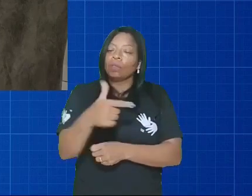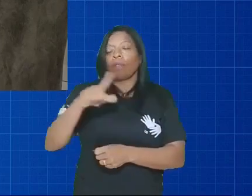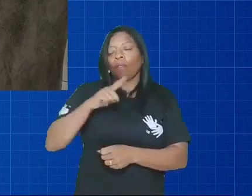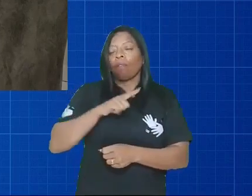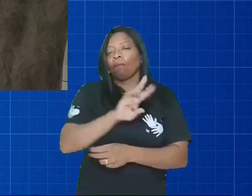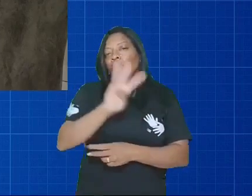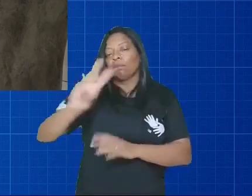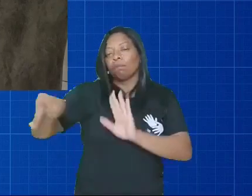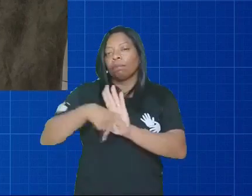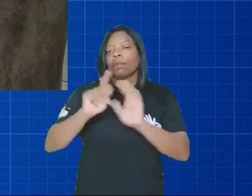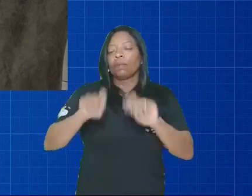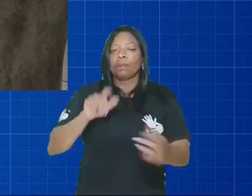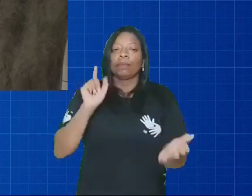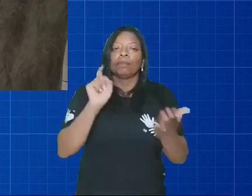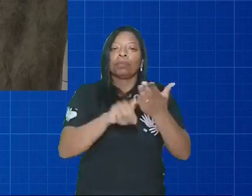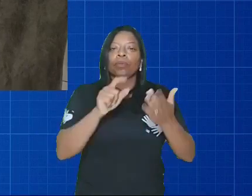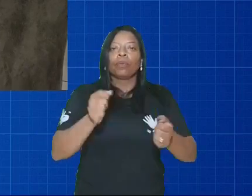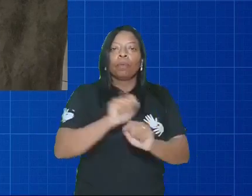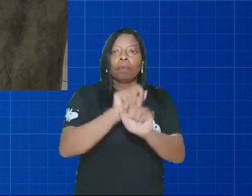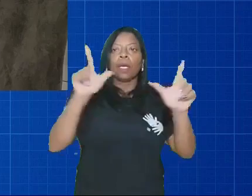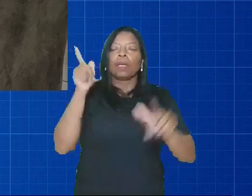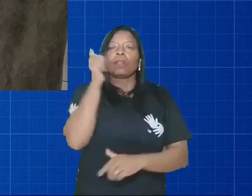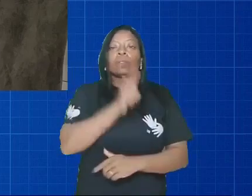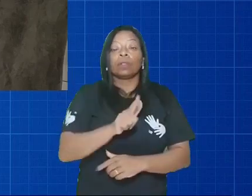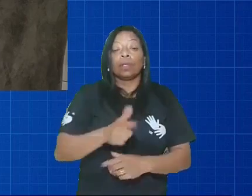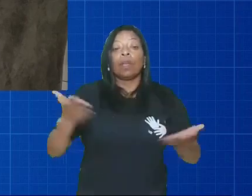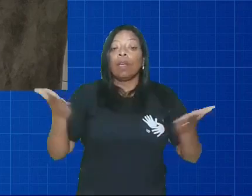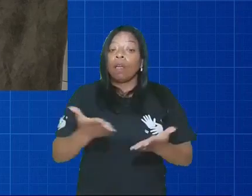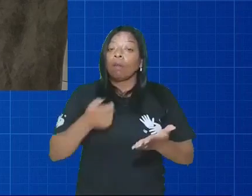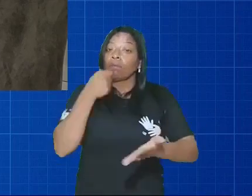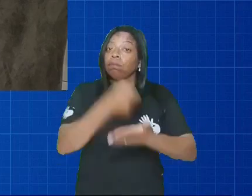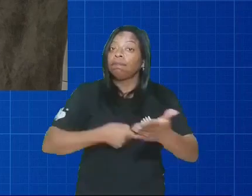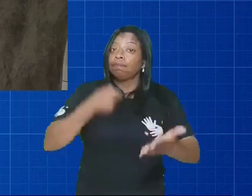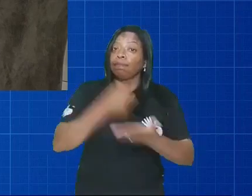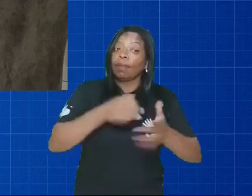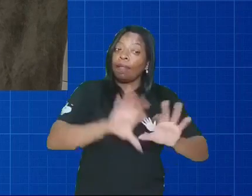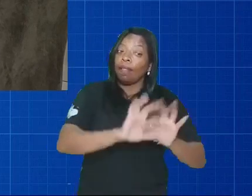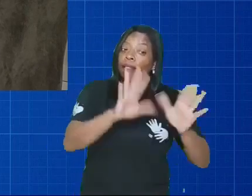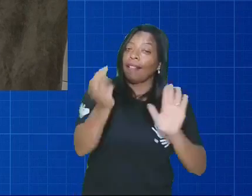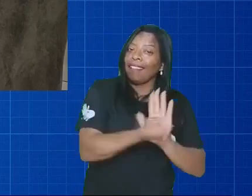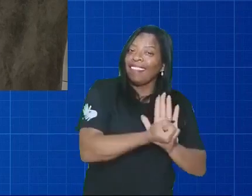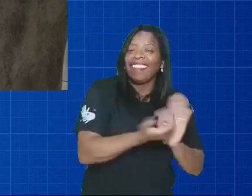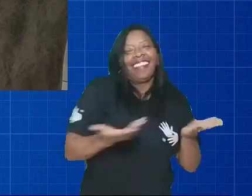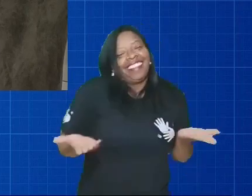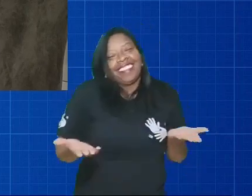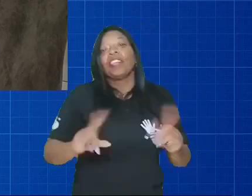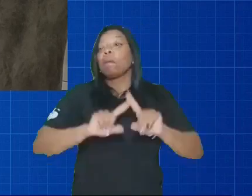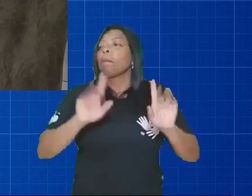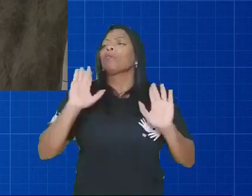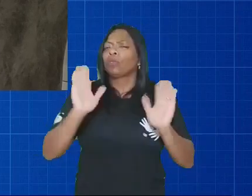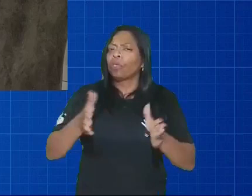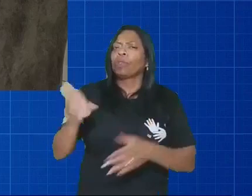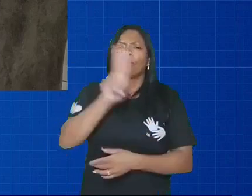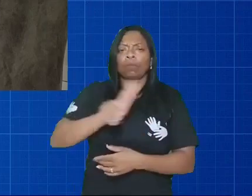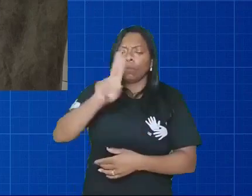ter acesso também ao documento, né? E ela está em fase de regulamentação. Mas, assim, nós já estamos usando muito essa política em todos os projetos,